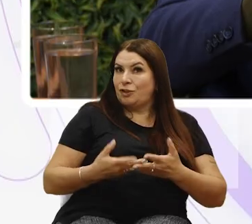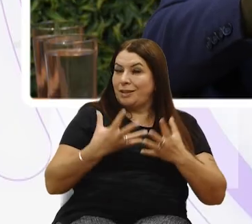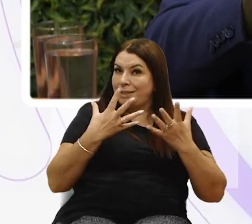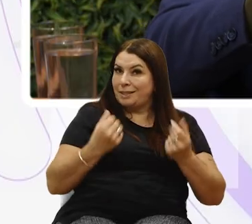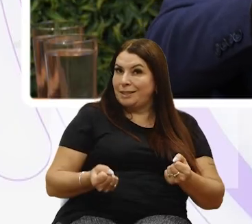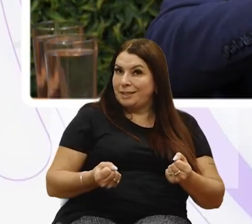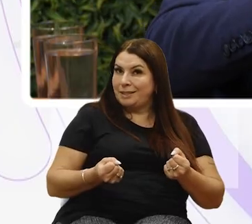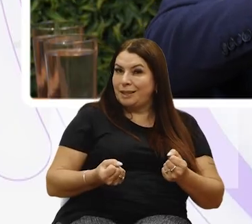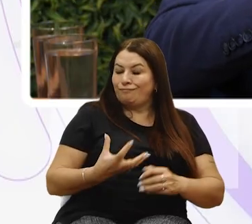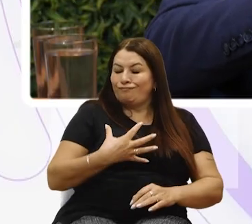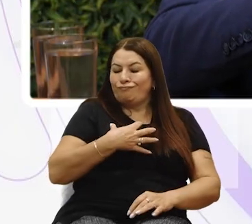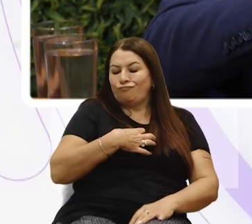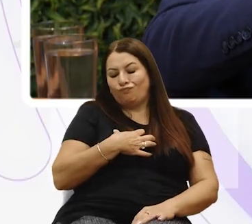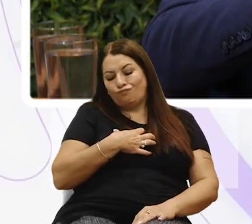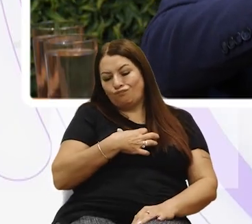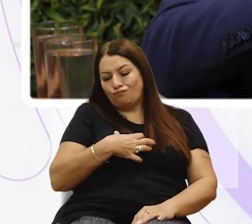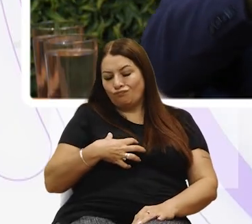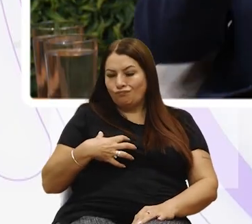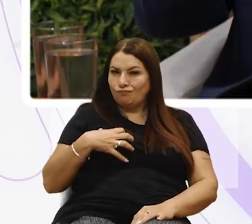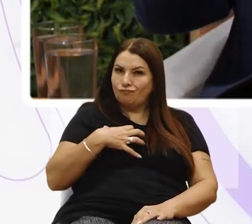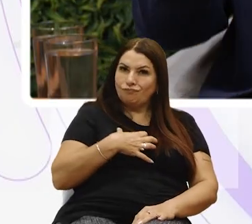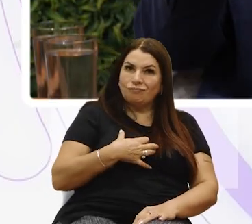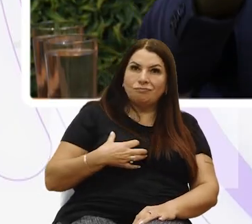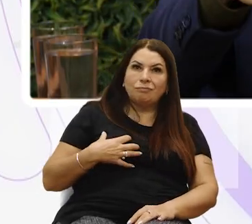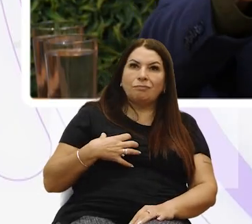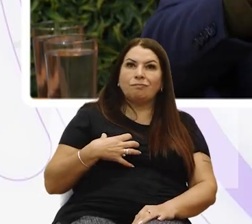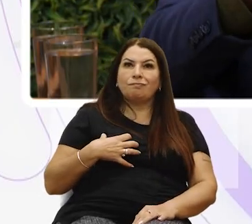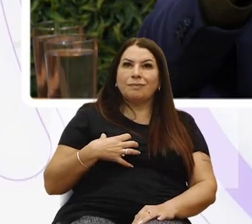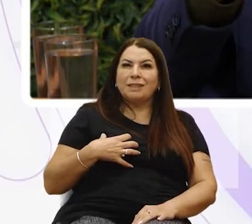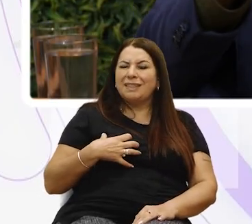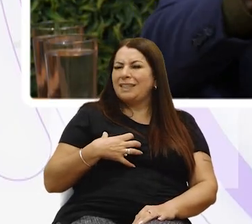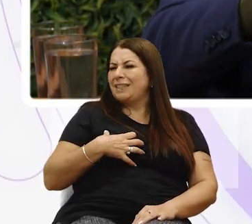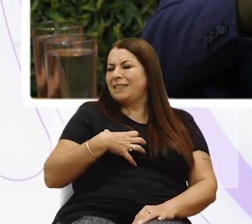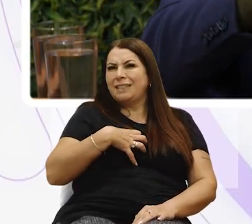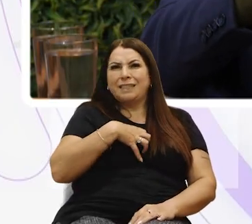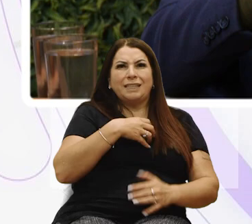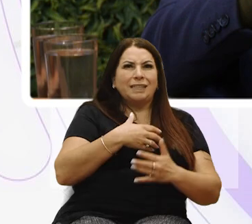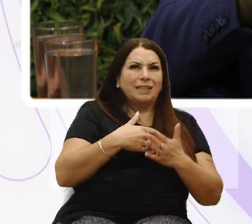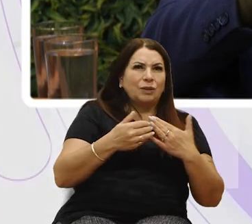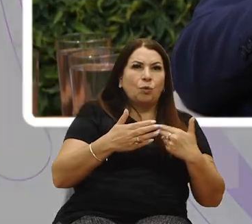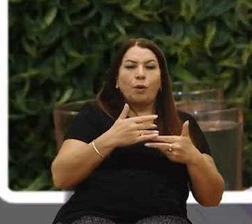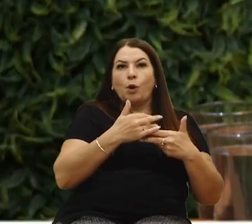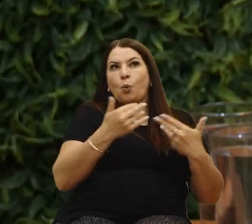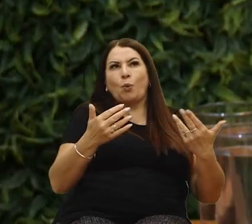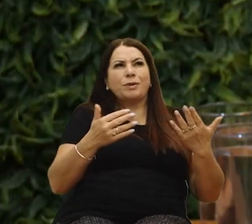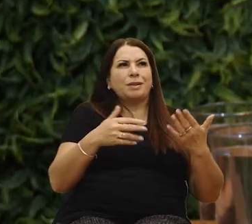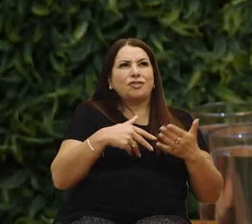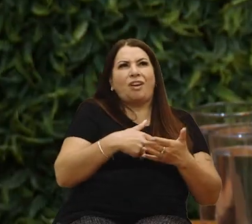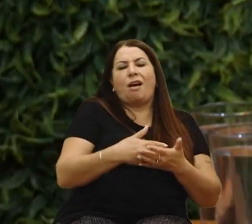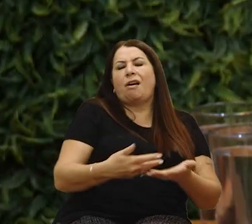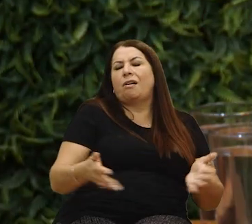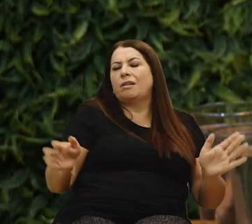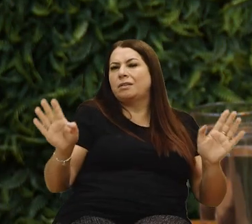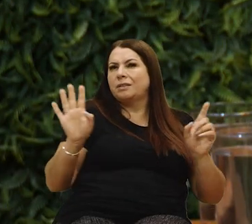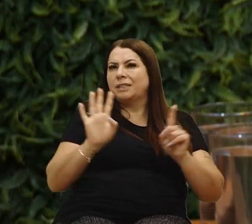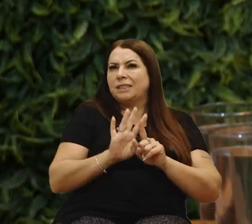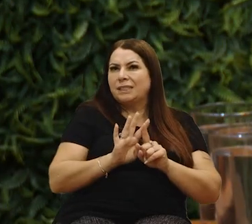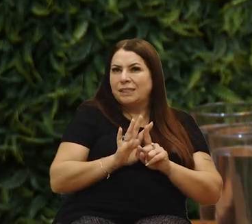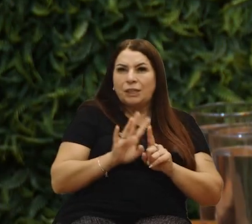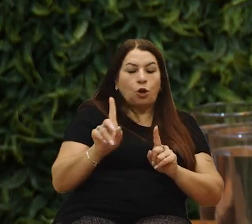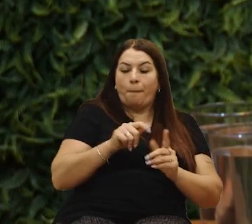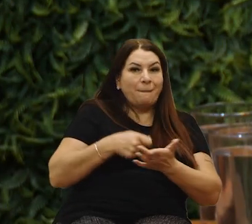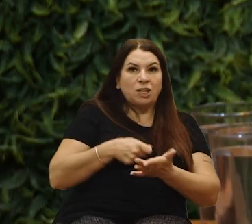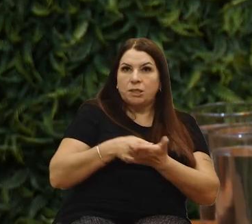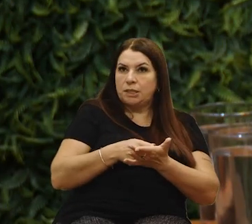aceitar a frustração, né? Eles caem diante de qualquer... Né? Que tem a ver...